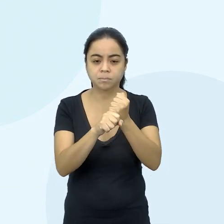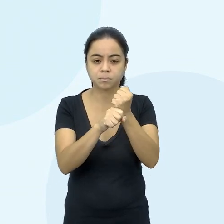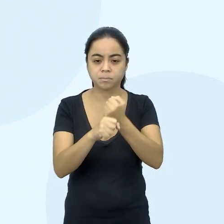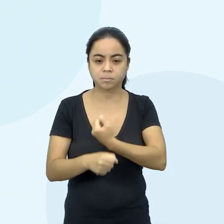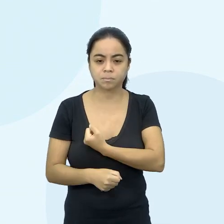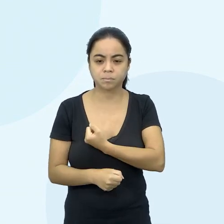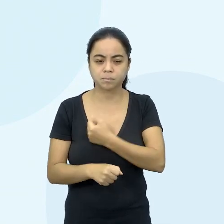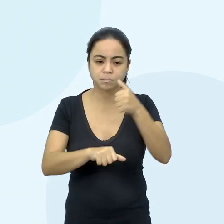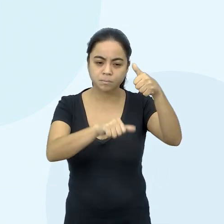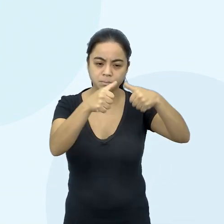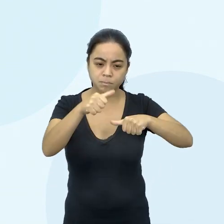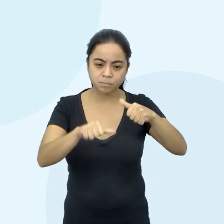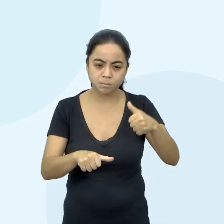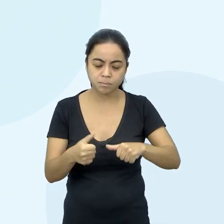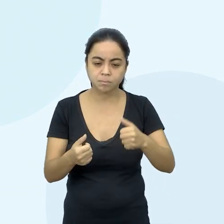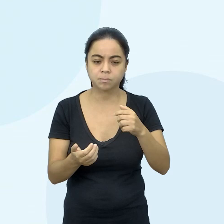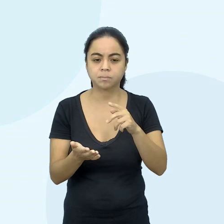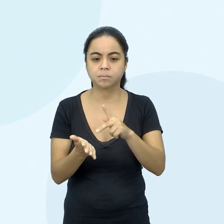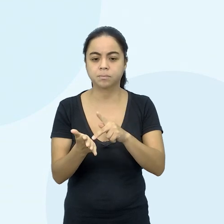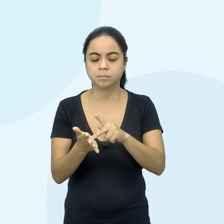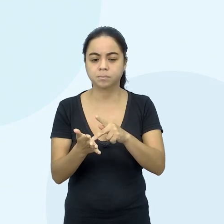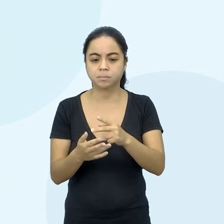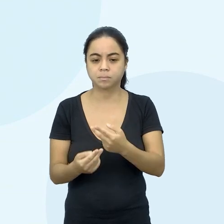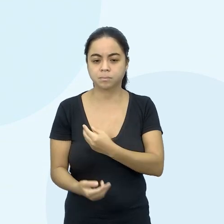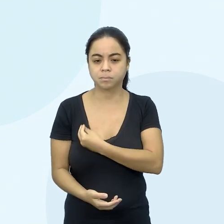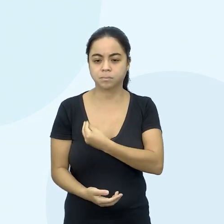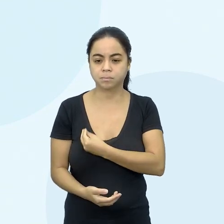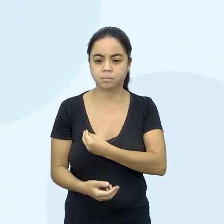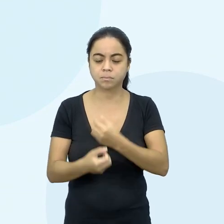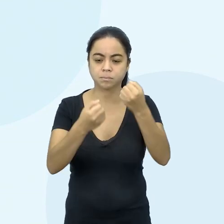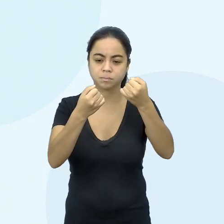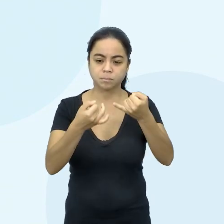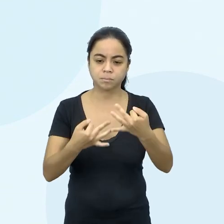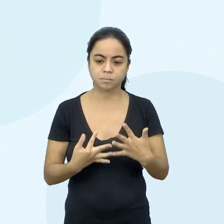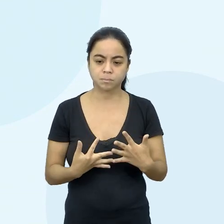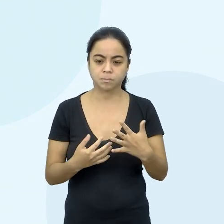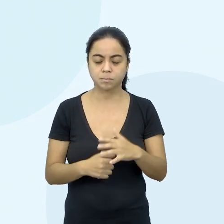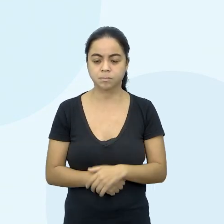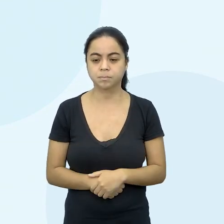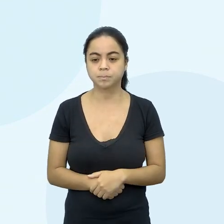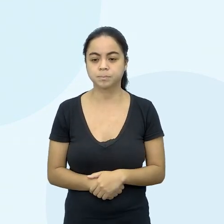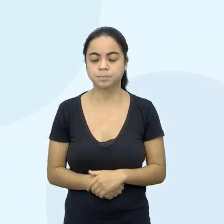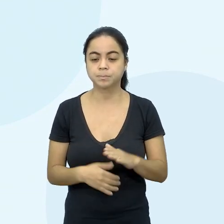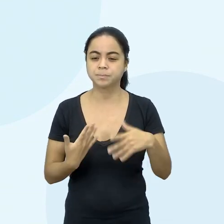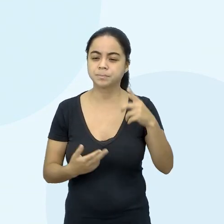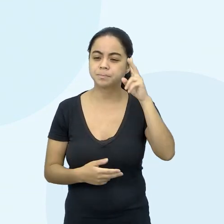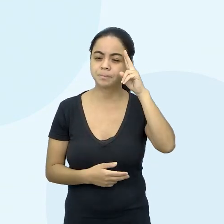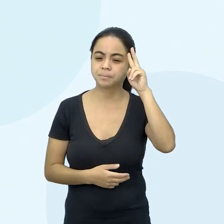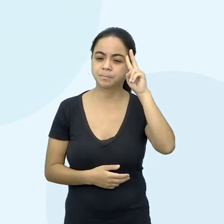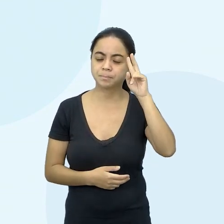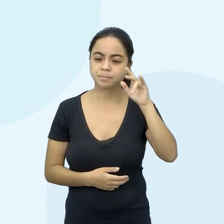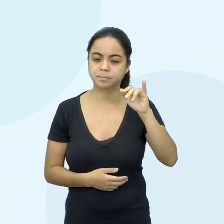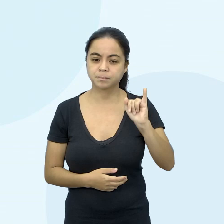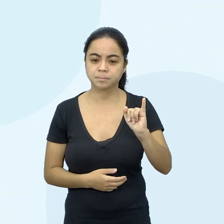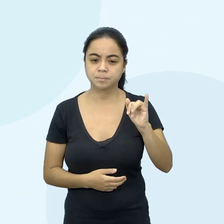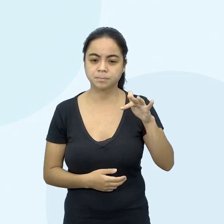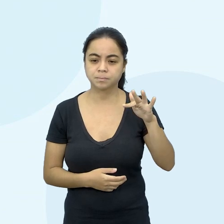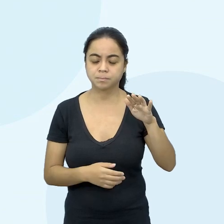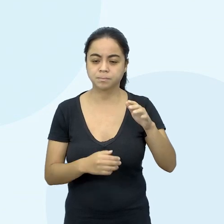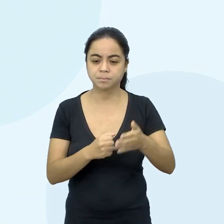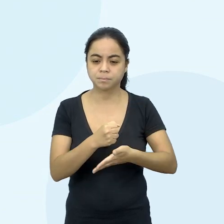analisar criticamente a realidade e produzir os argumentos. Lembra que eu falei lá que a formação geral básica